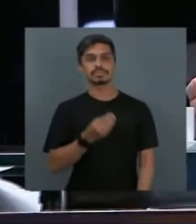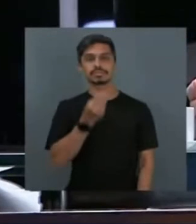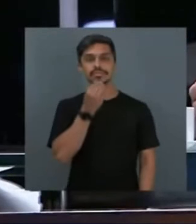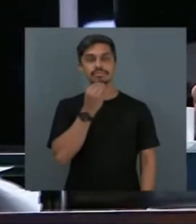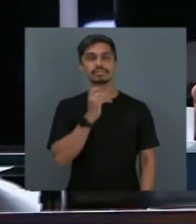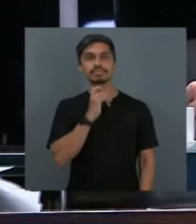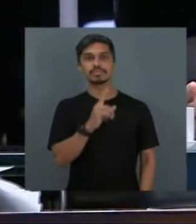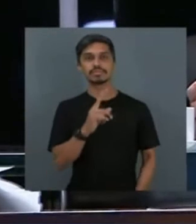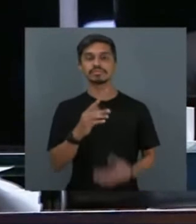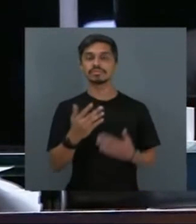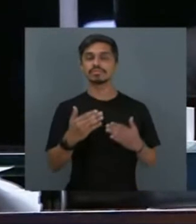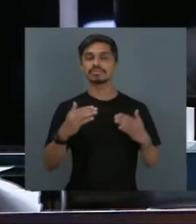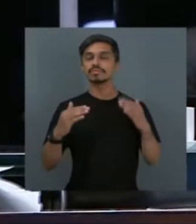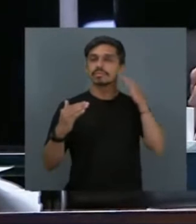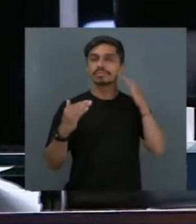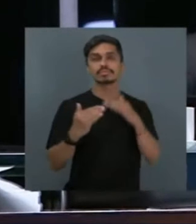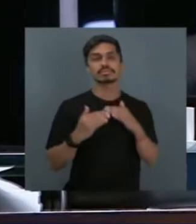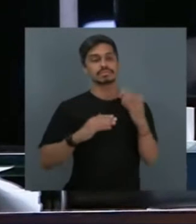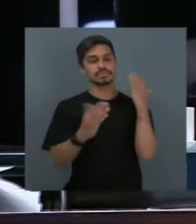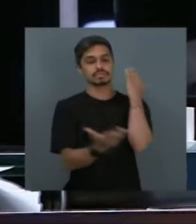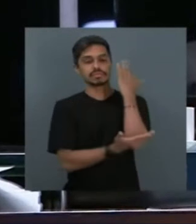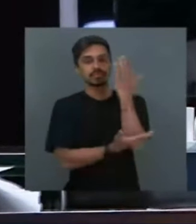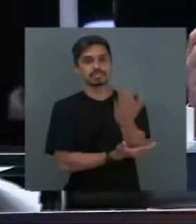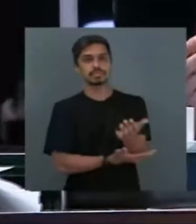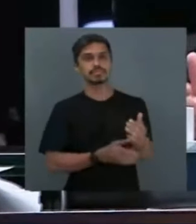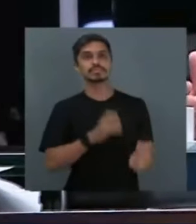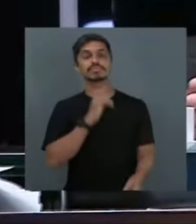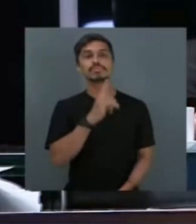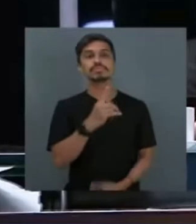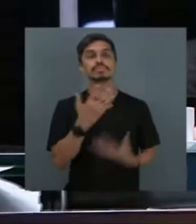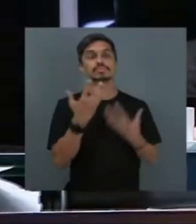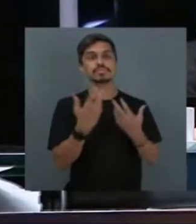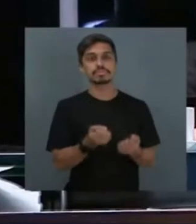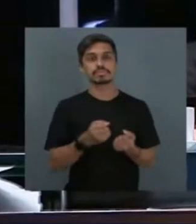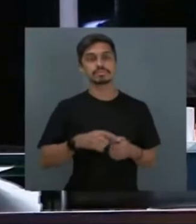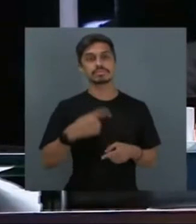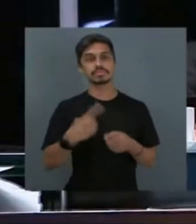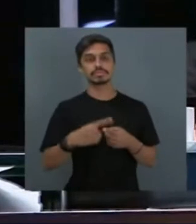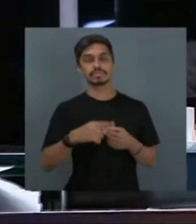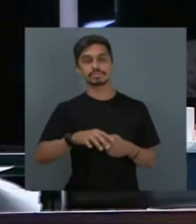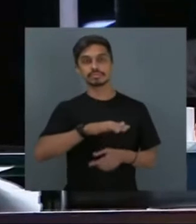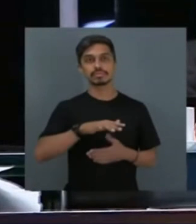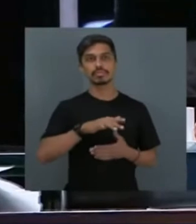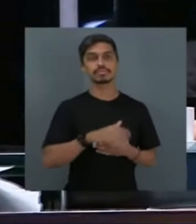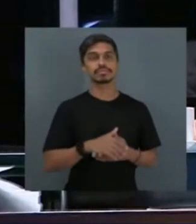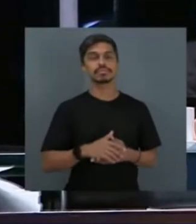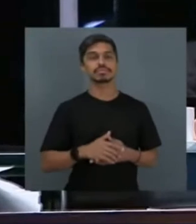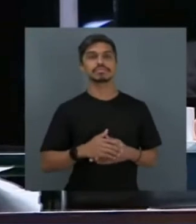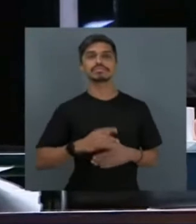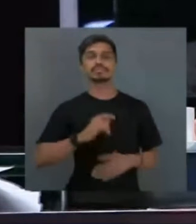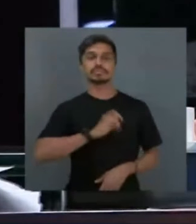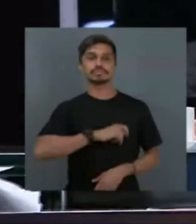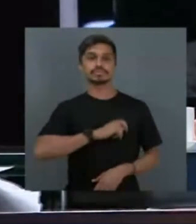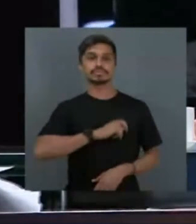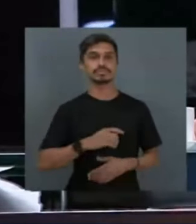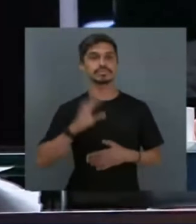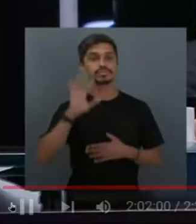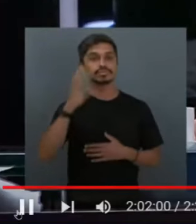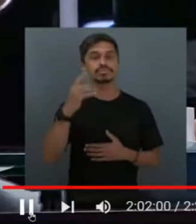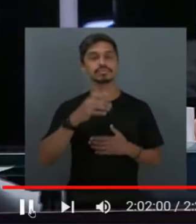comulgar com o desmatamento ilegal com a criminalidade com a marginalidade que faz com que determinadas atividades estejam